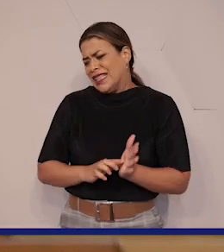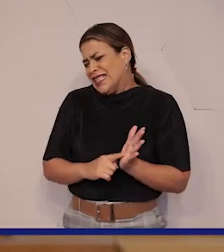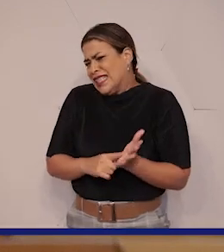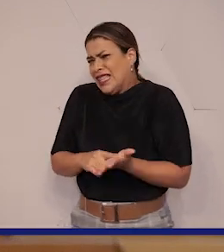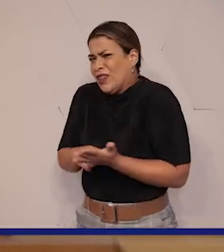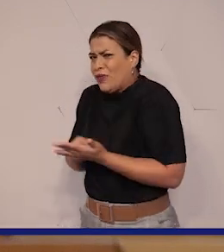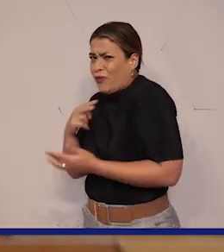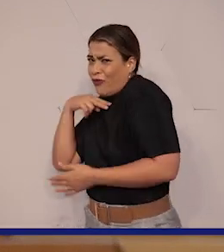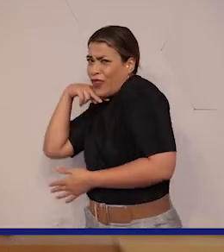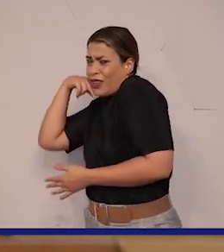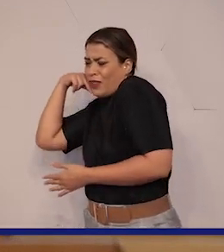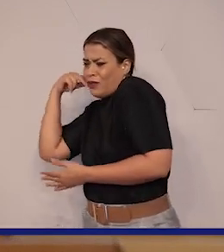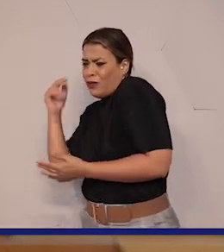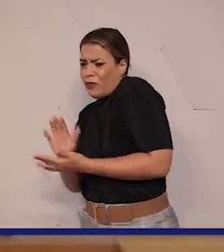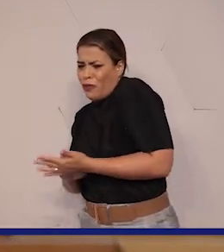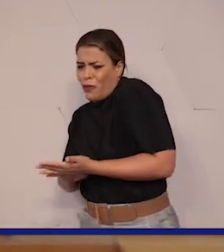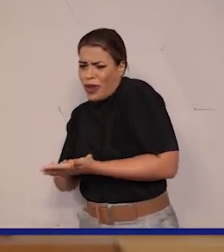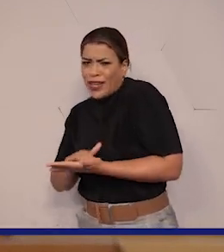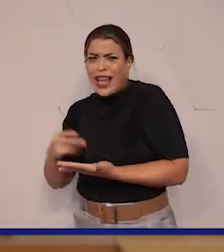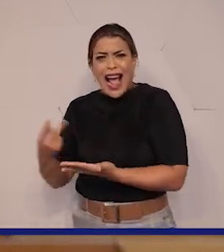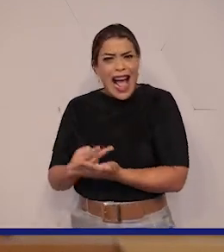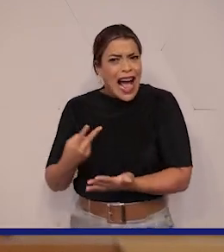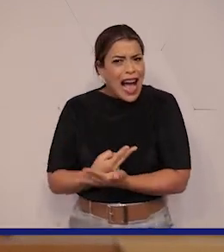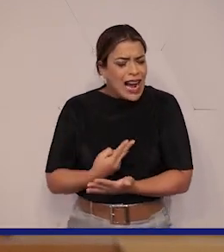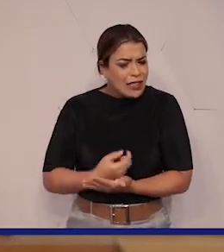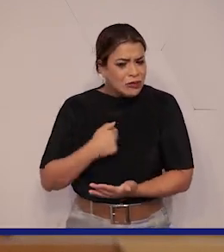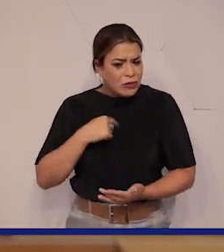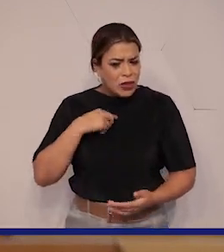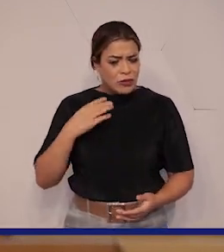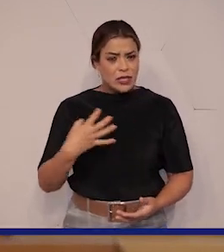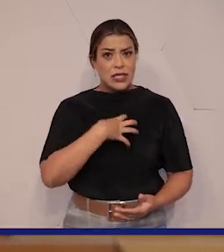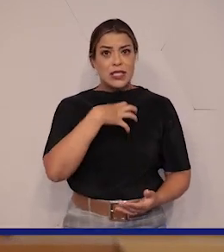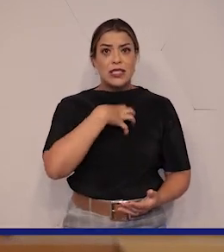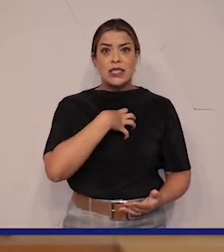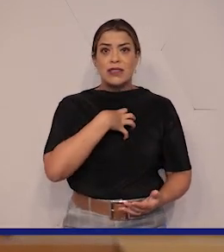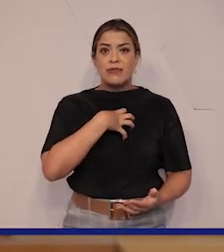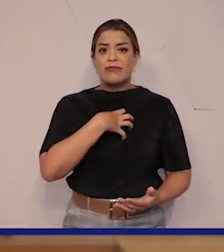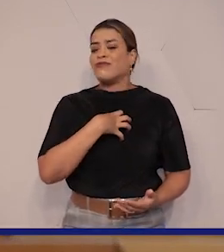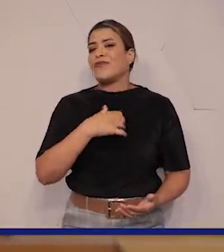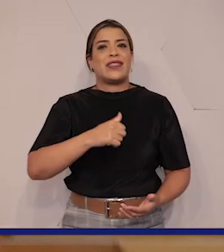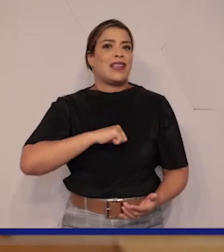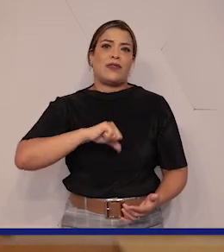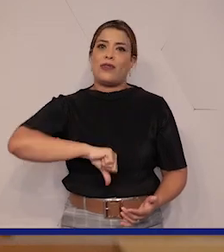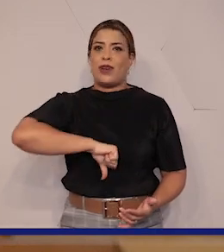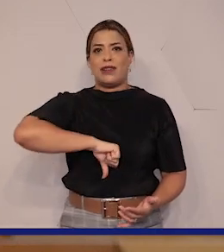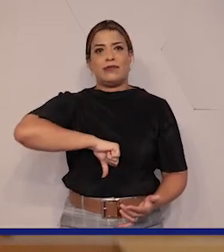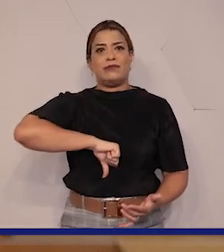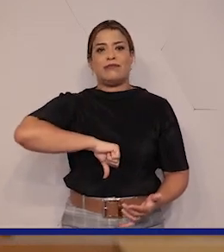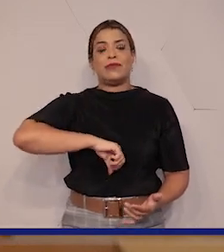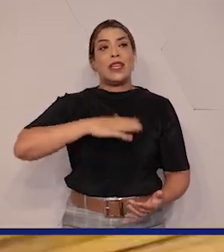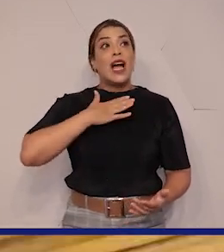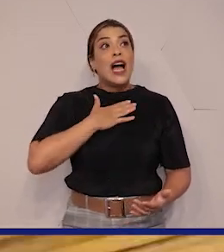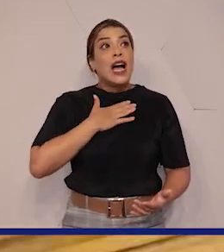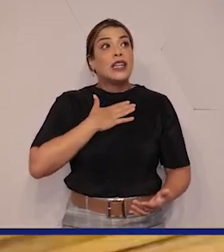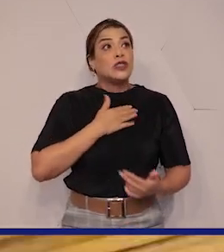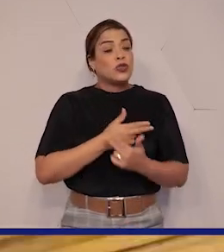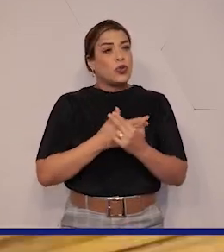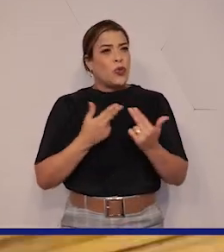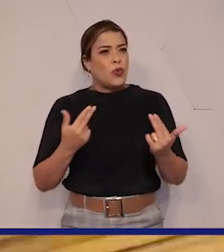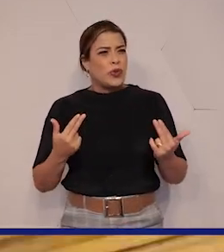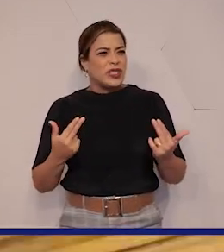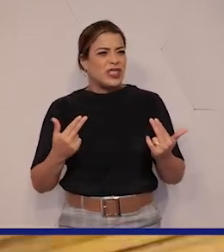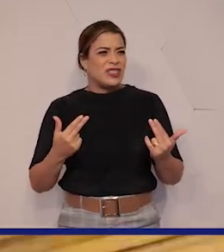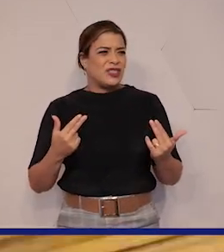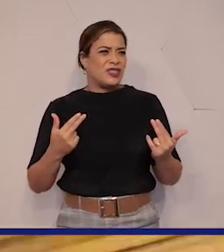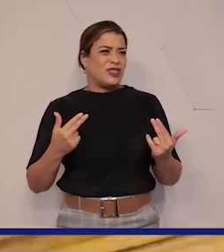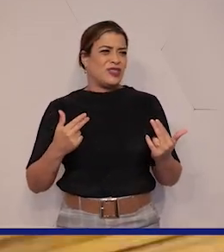tá legal, que não tá escrito da maneira correta. Eu ainda me sinto, assim, inadequada. E esse